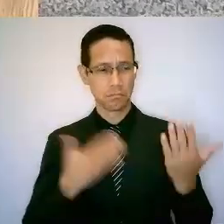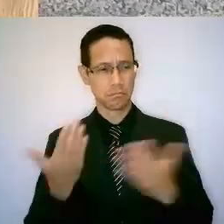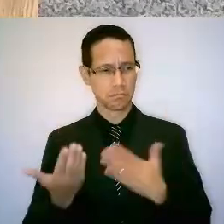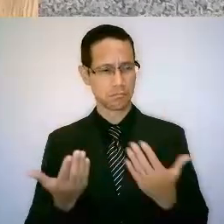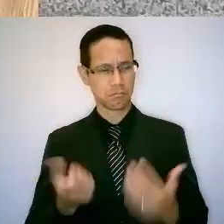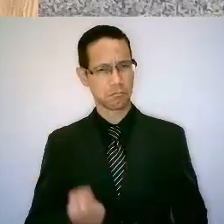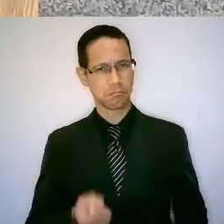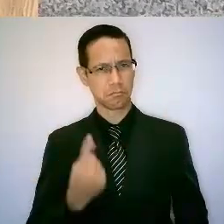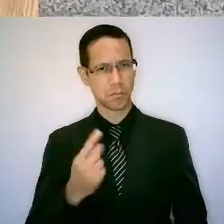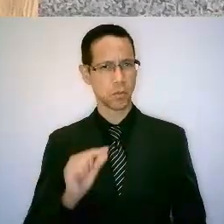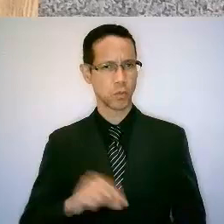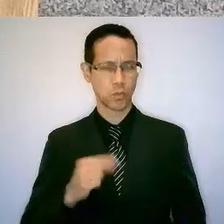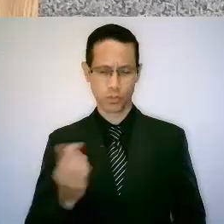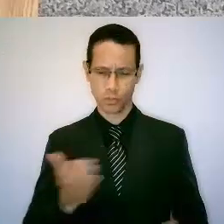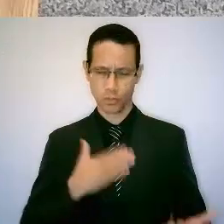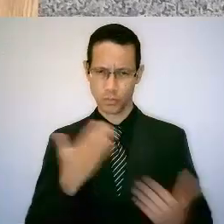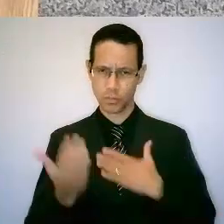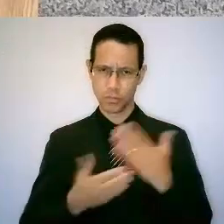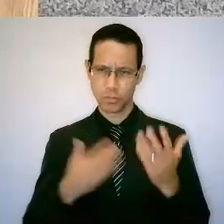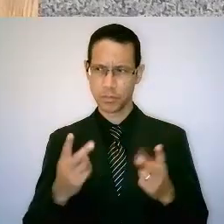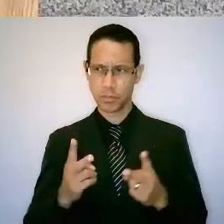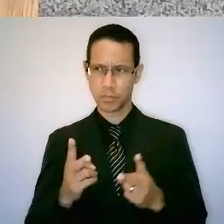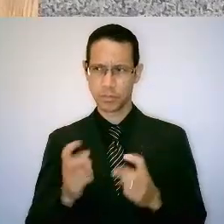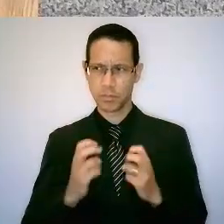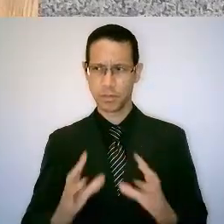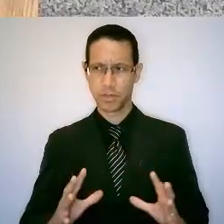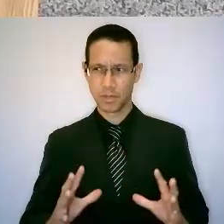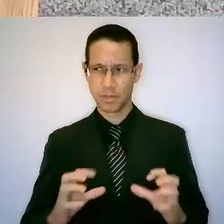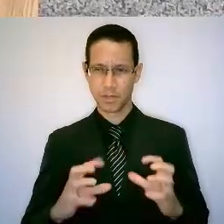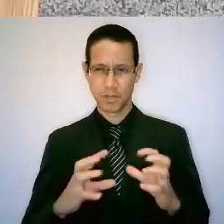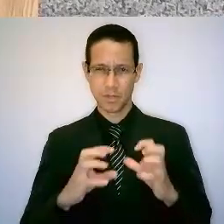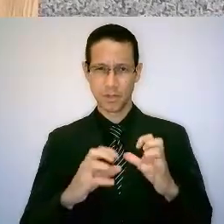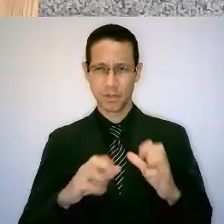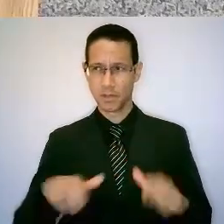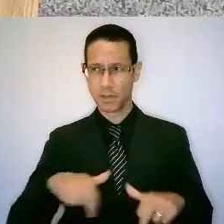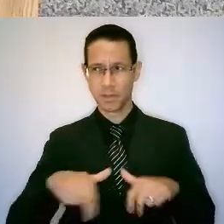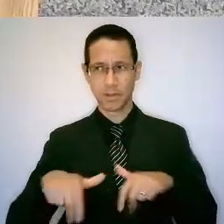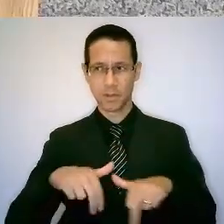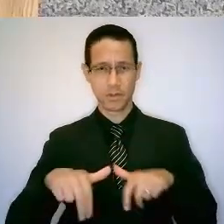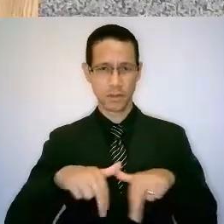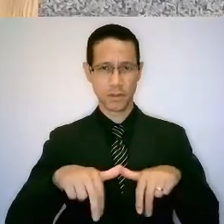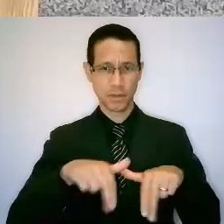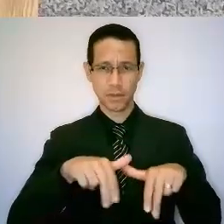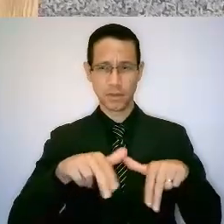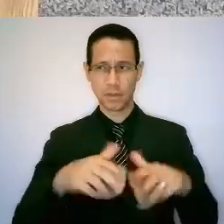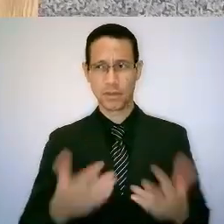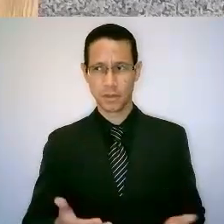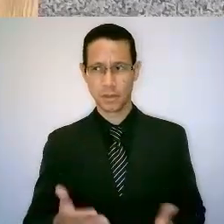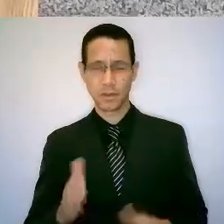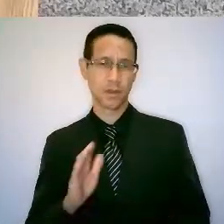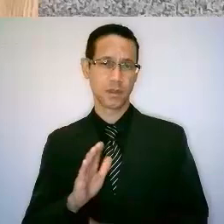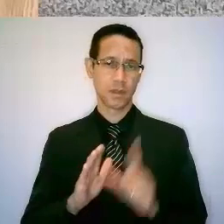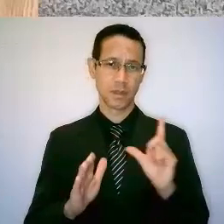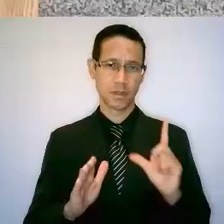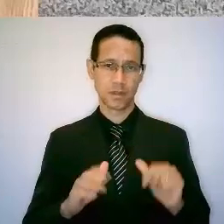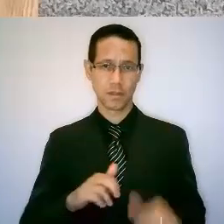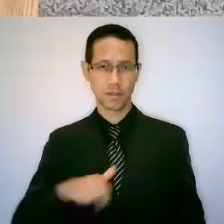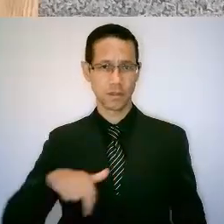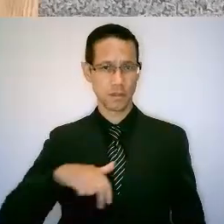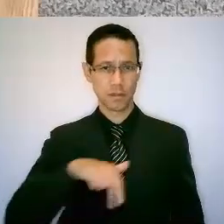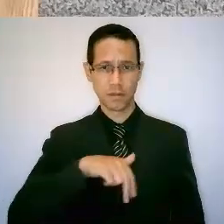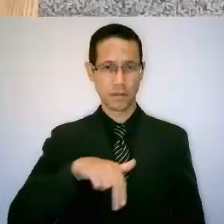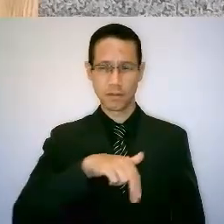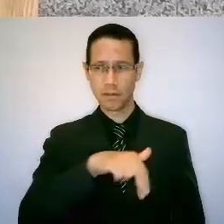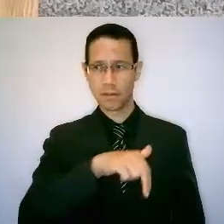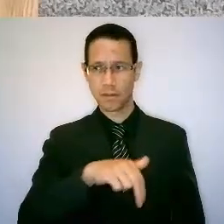surpresa é essa que se percebe que tem uma animosidade que se sai do lugar por causa dessa animosidade que anterior que se vê